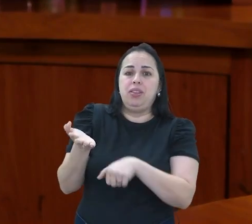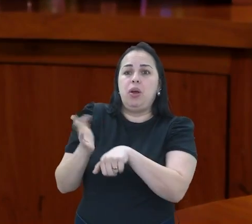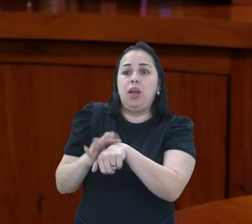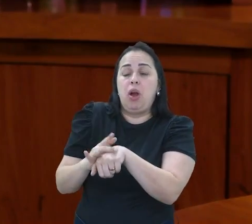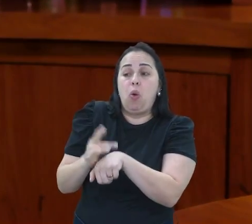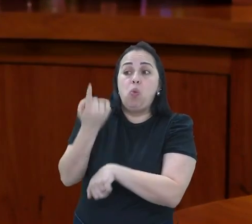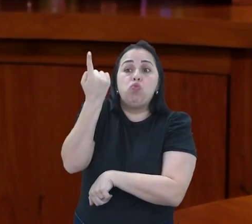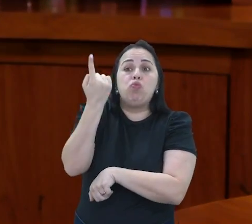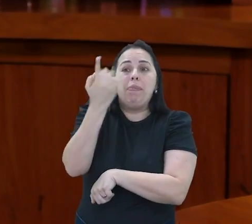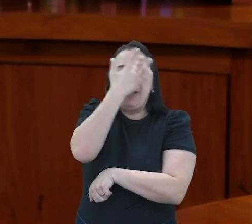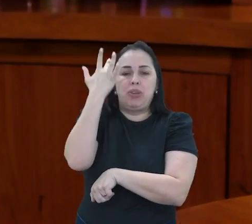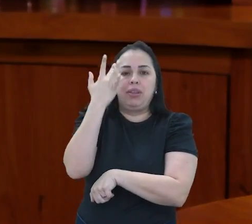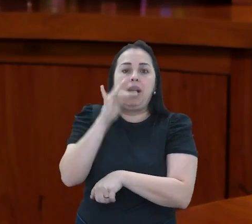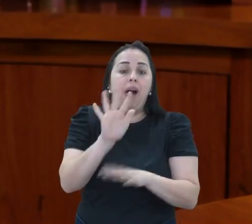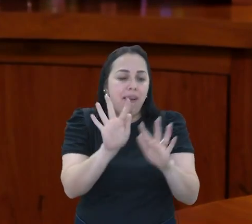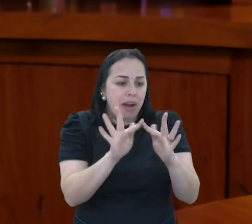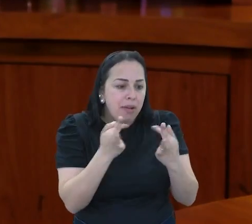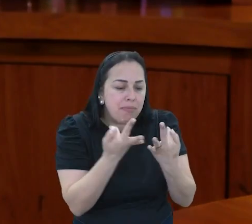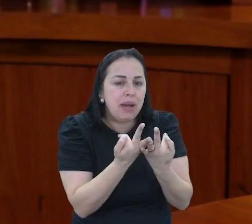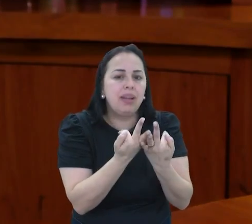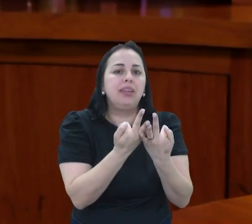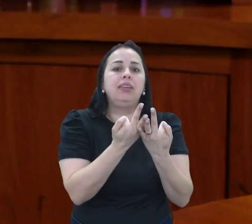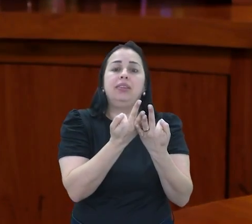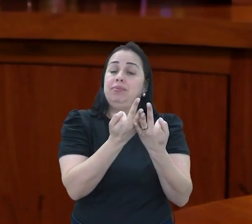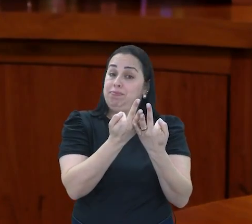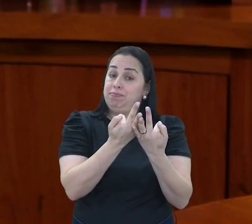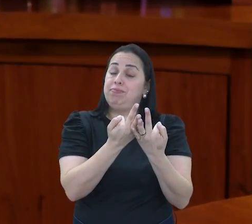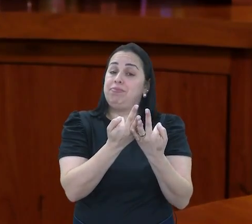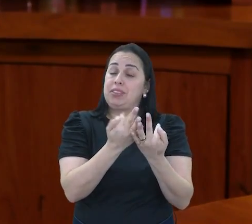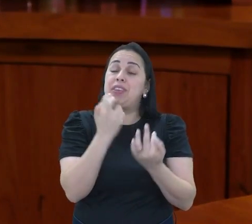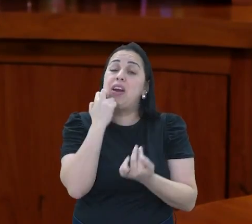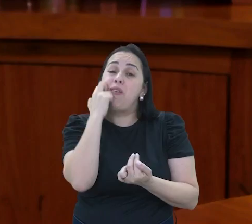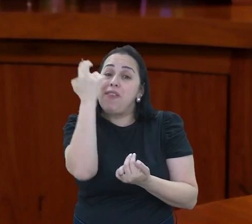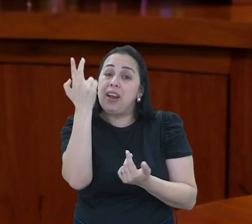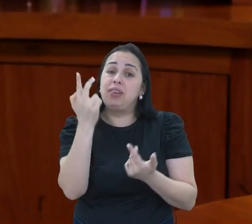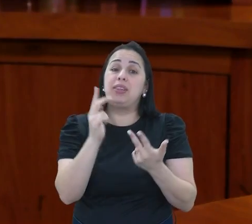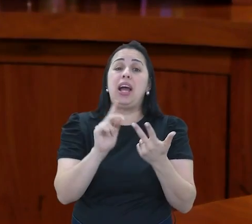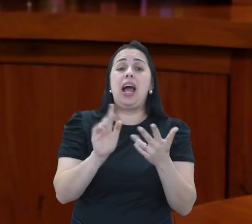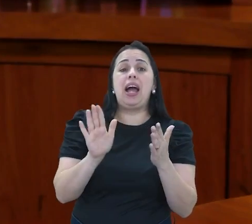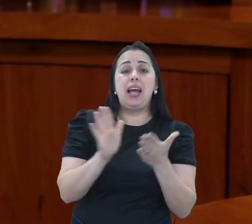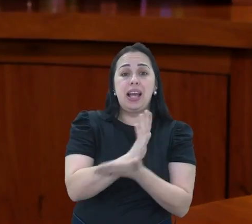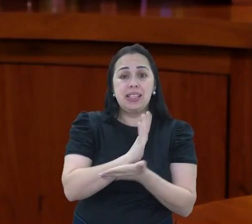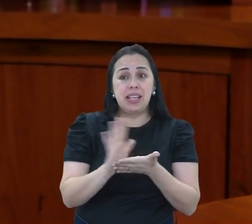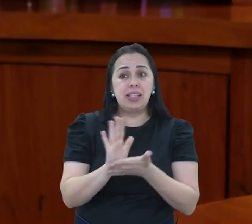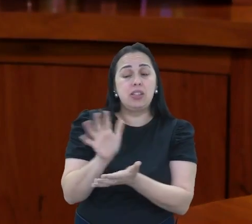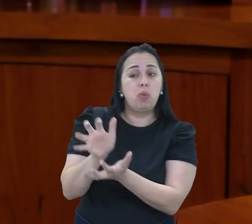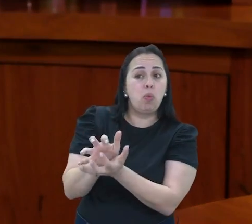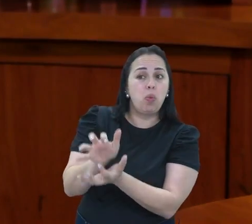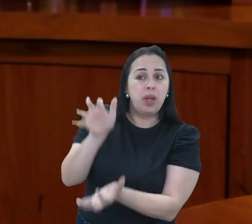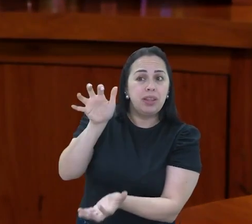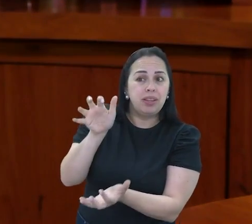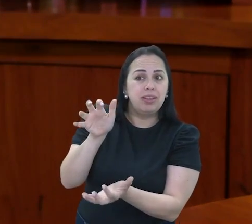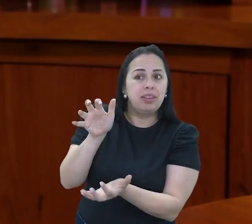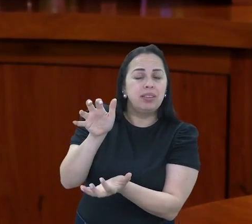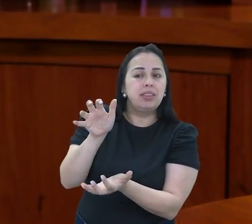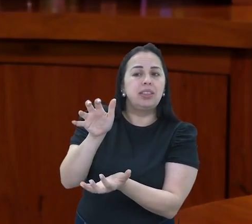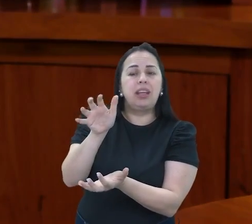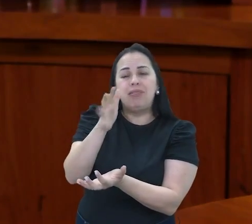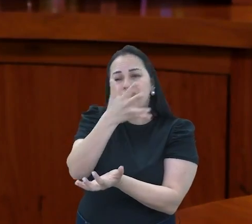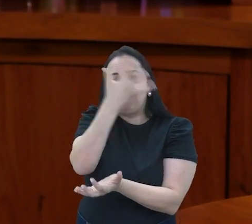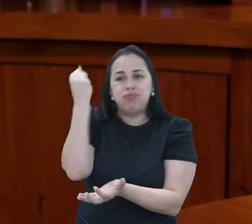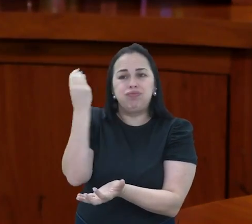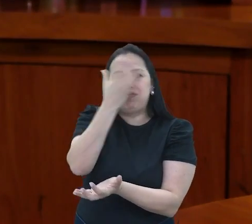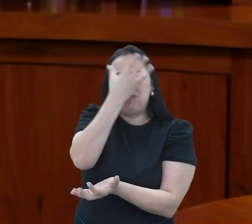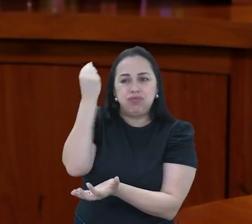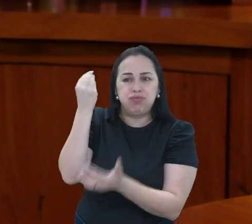não é doença de uma pessoa, ela é doença de uma pessoa, de uma família, né? Muitas vezes é o idoso que está acometido